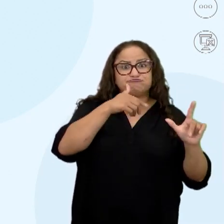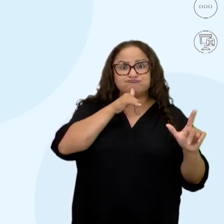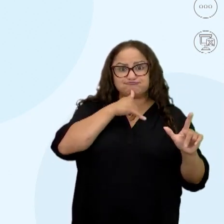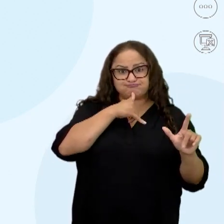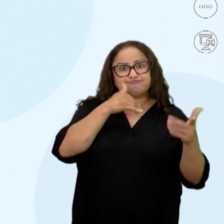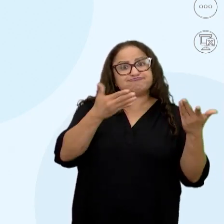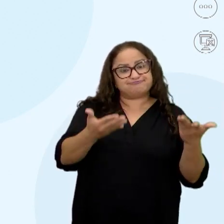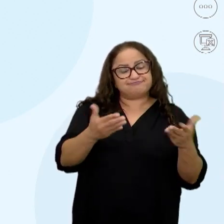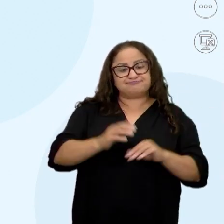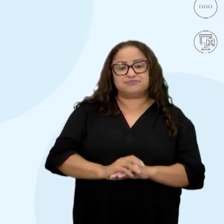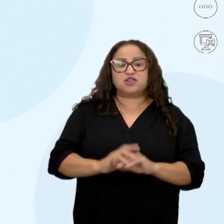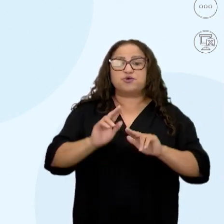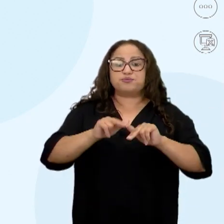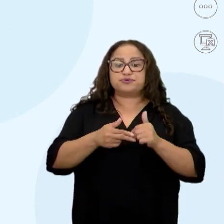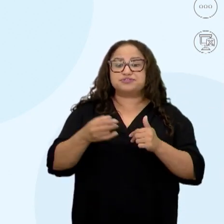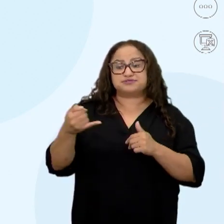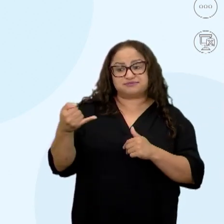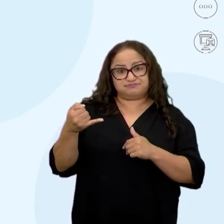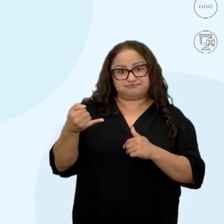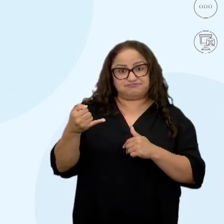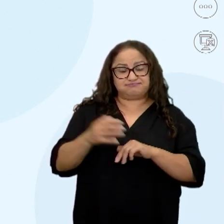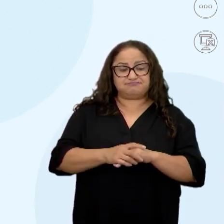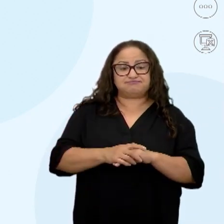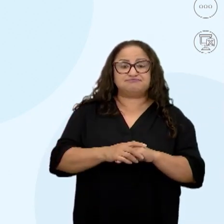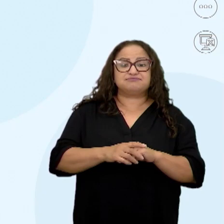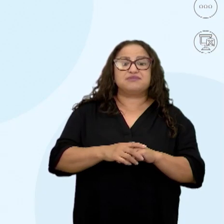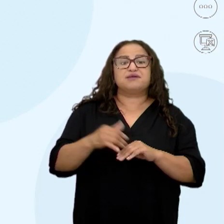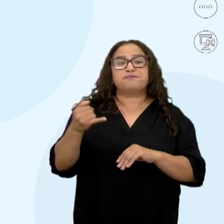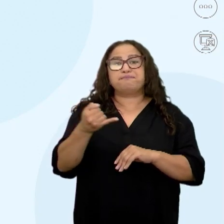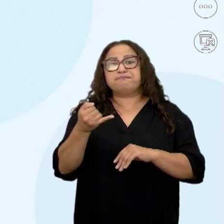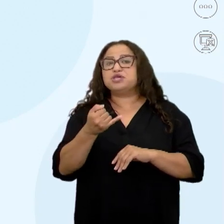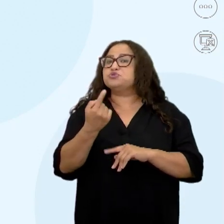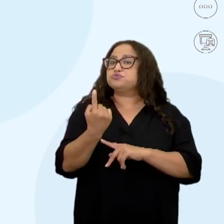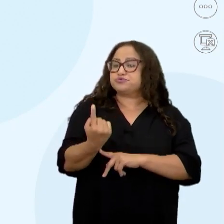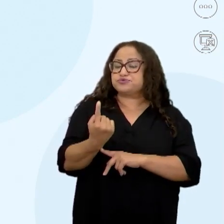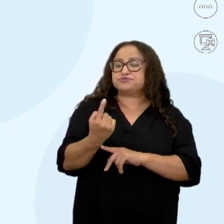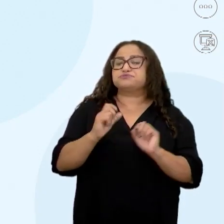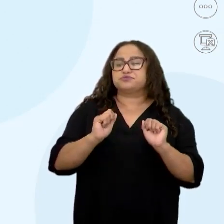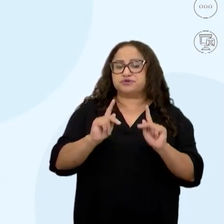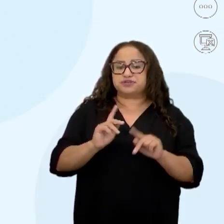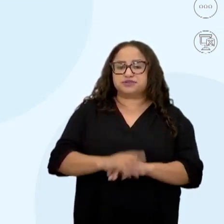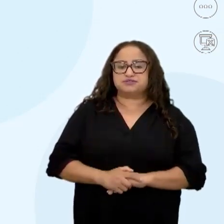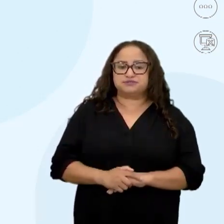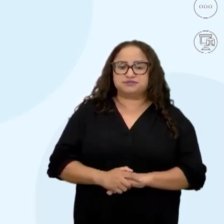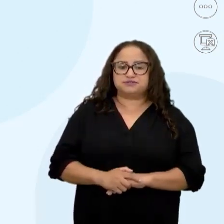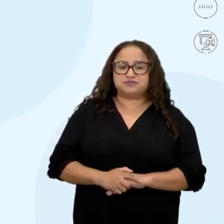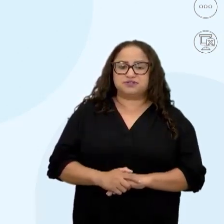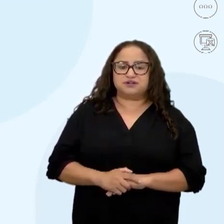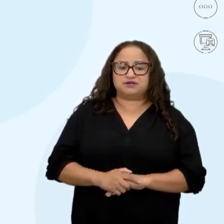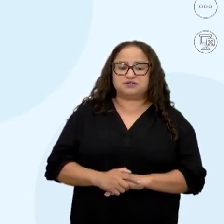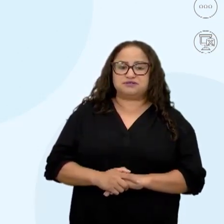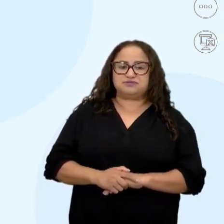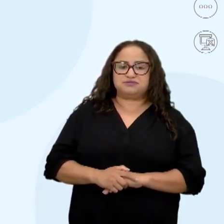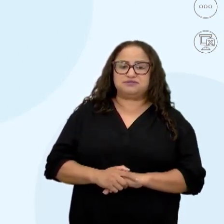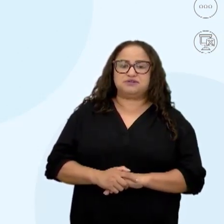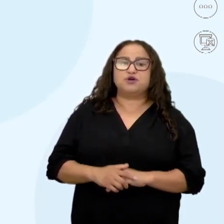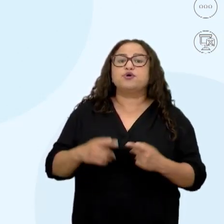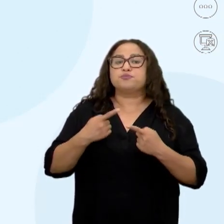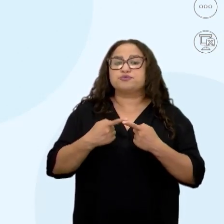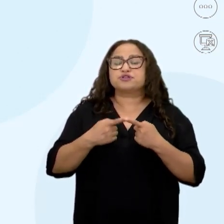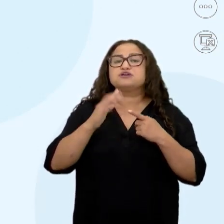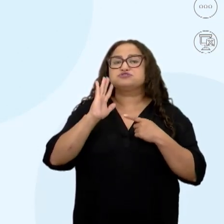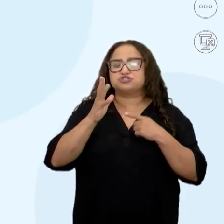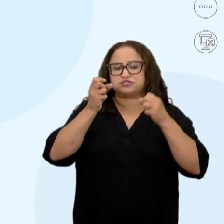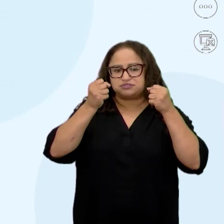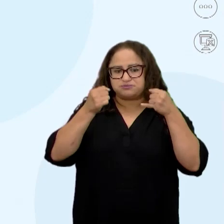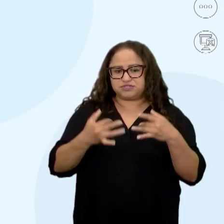tá certo então neste caso vai dar segunda opção porque o número lá é negativo Tá certo eu vou passar aqui para a gente é porque